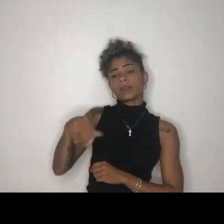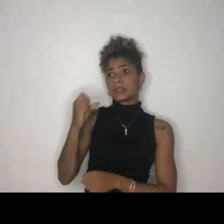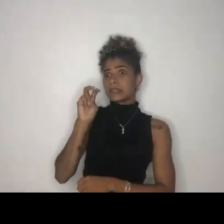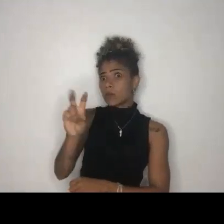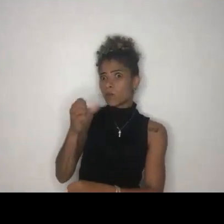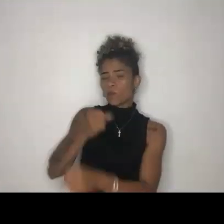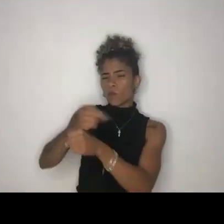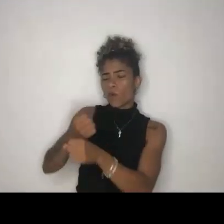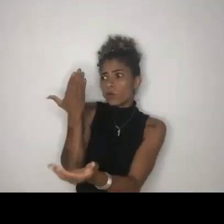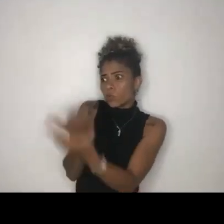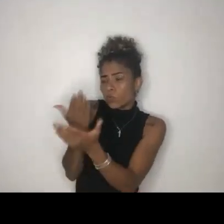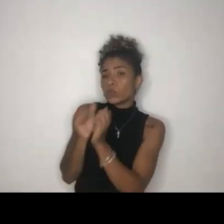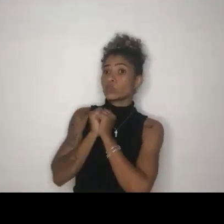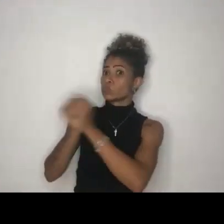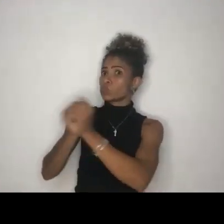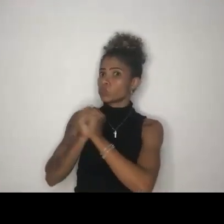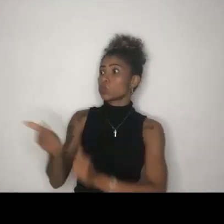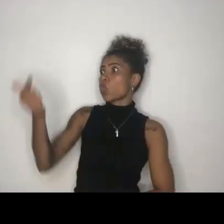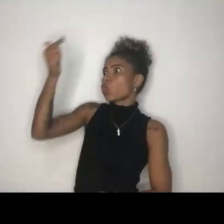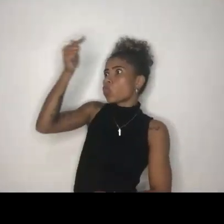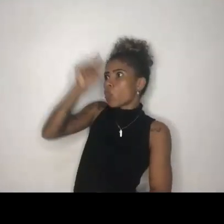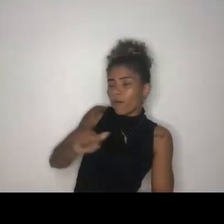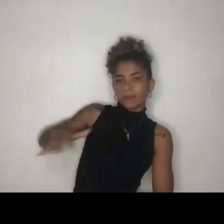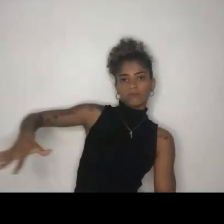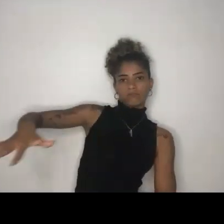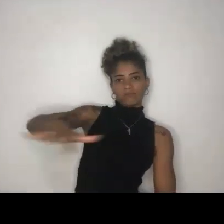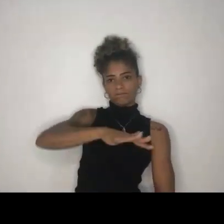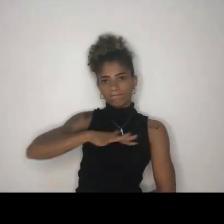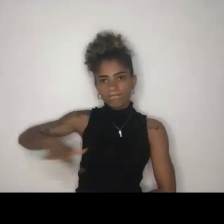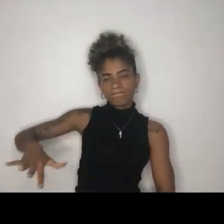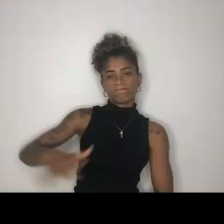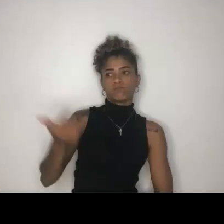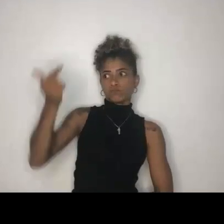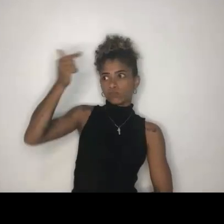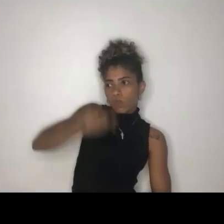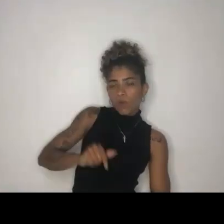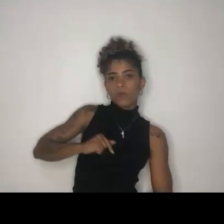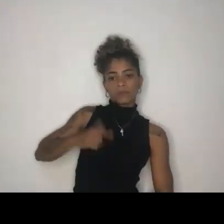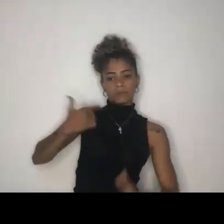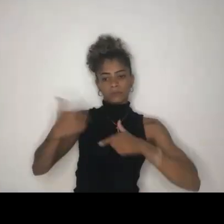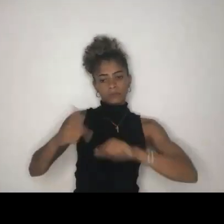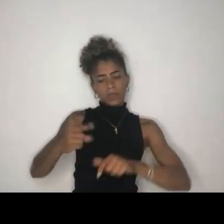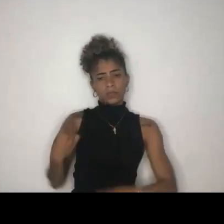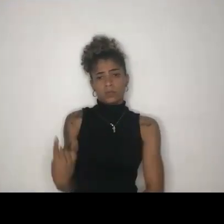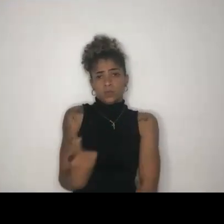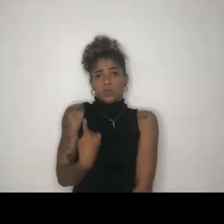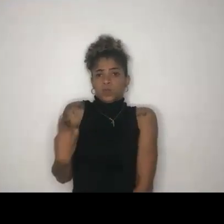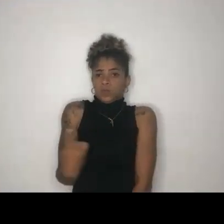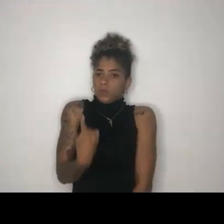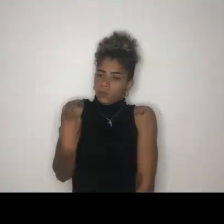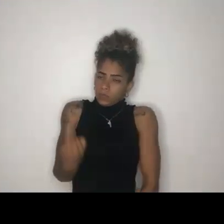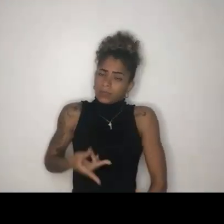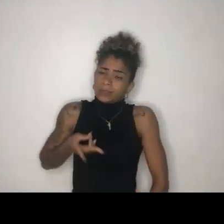por exemplo olha de novo o meu ambiente né assim os meus ambientes de trabalho sempre são ambientes solitários é tipo assim